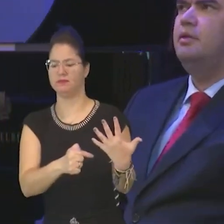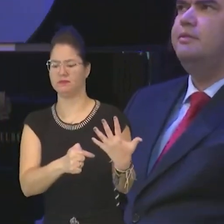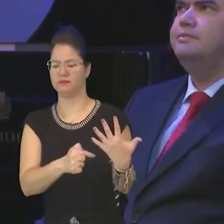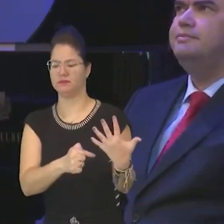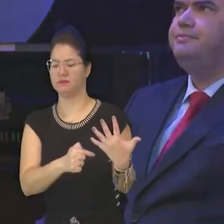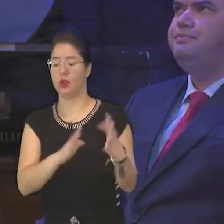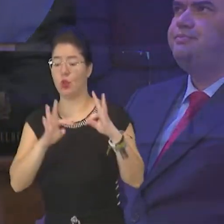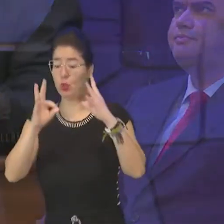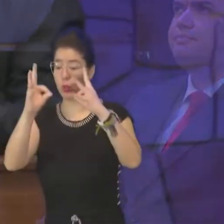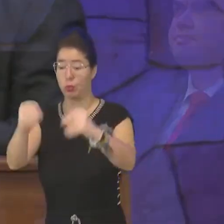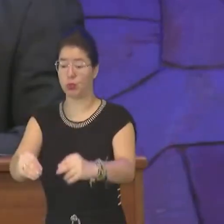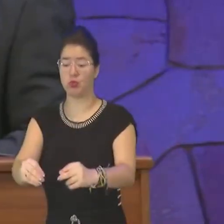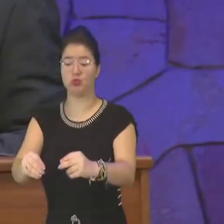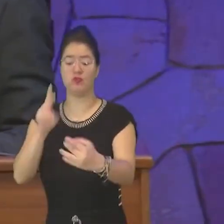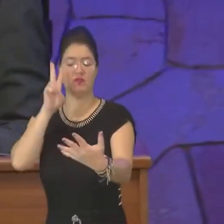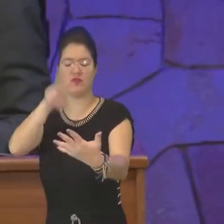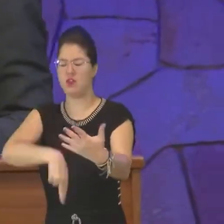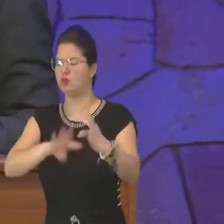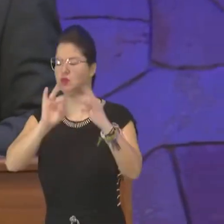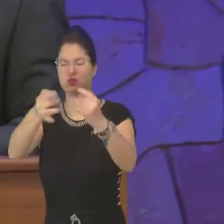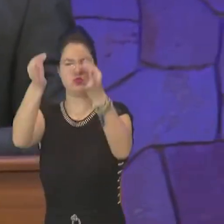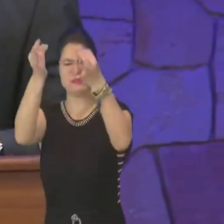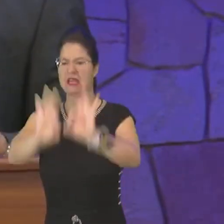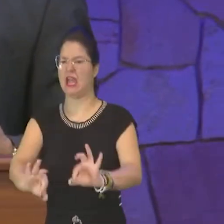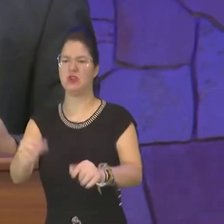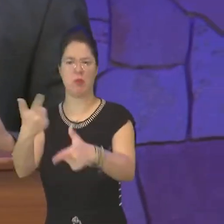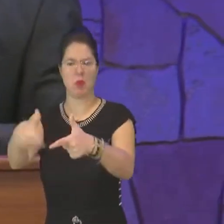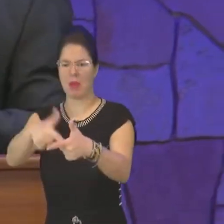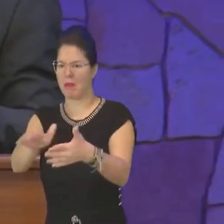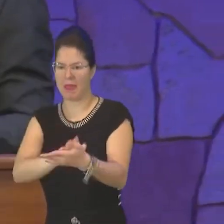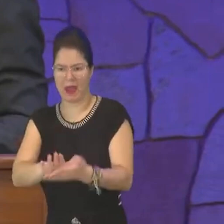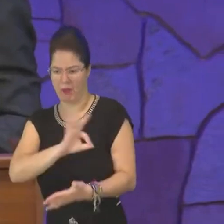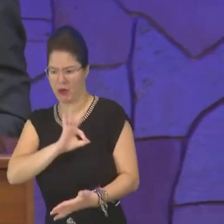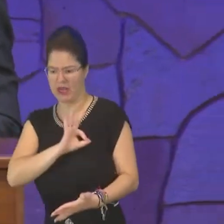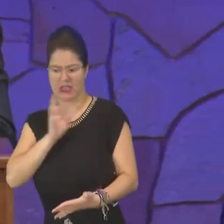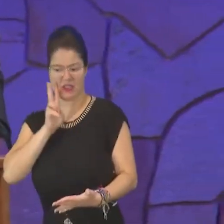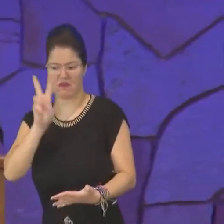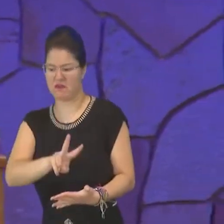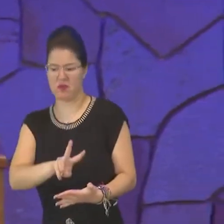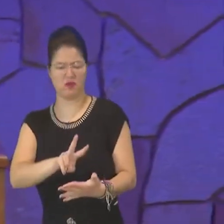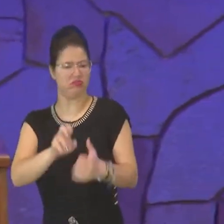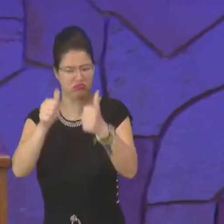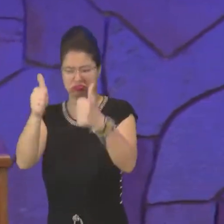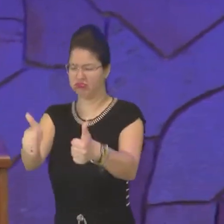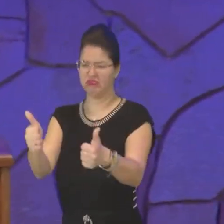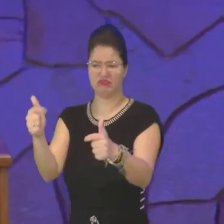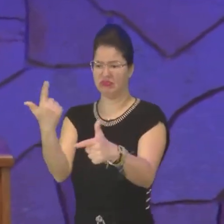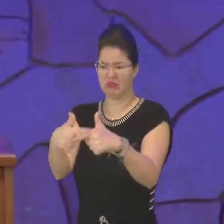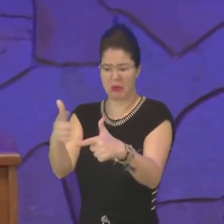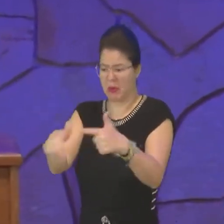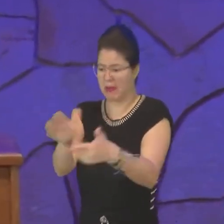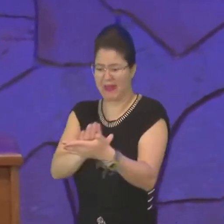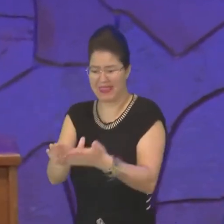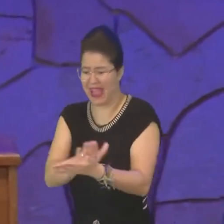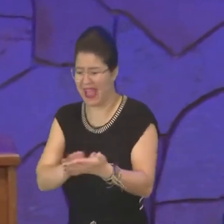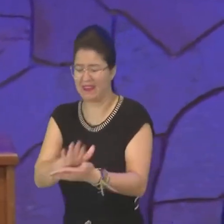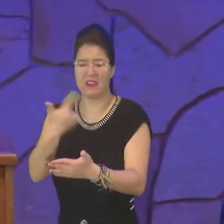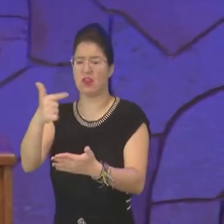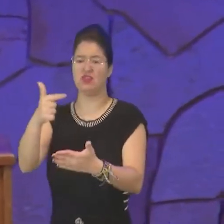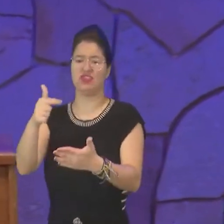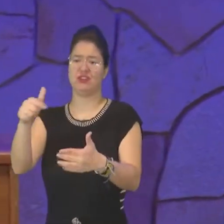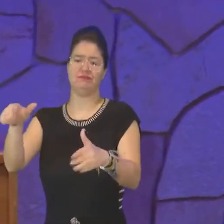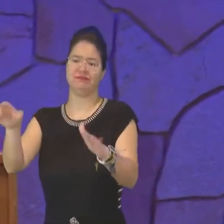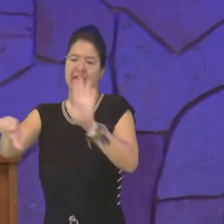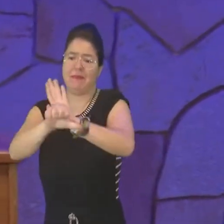absolutamente tudo certo, nada fora do lugar. nenhuma